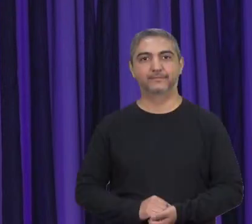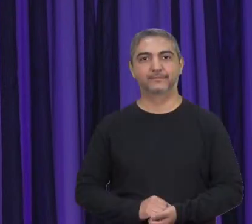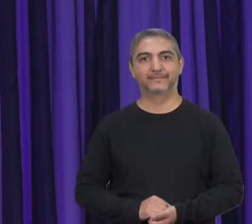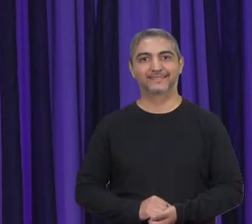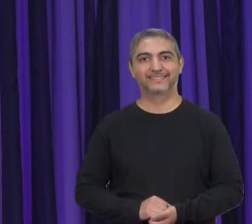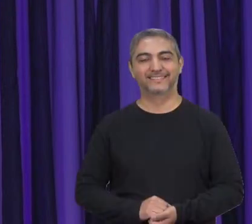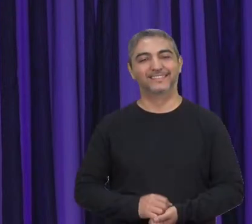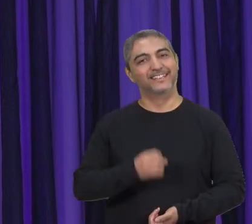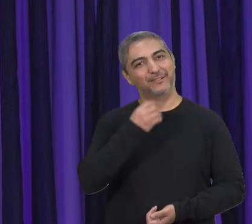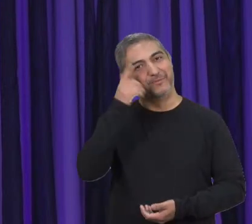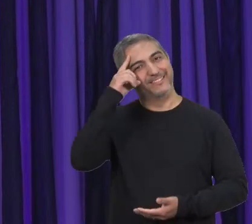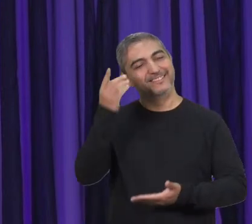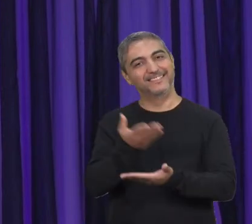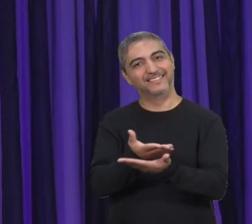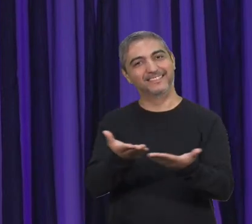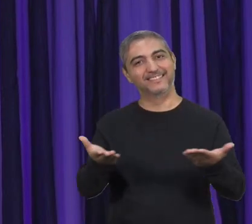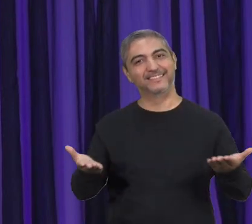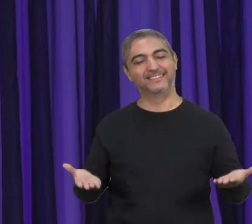Muito bom dia, irmãos.